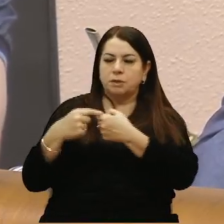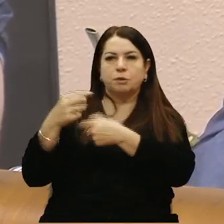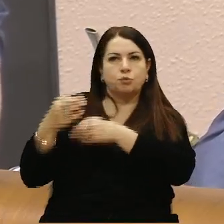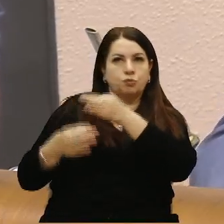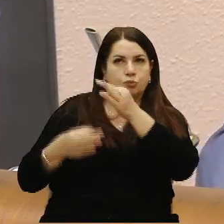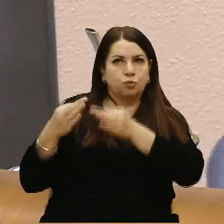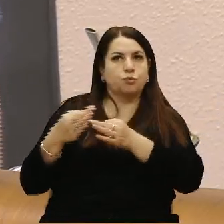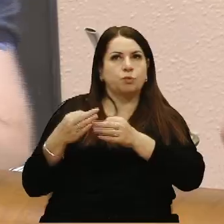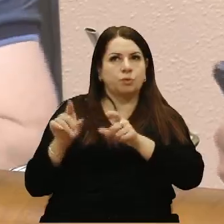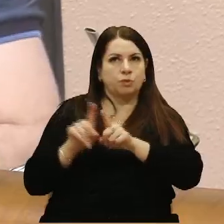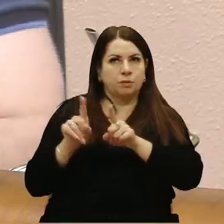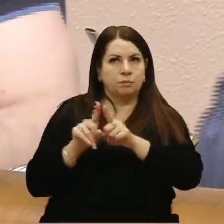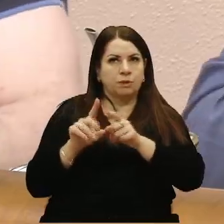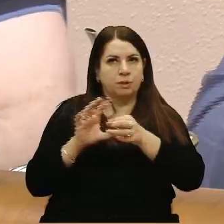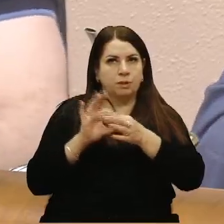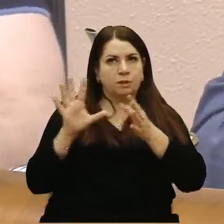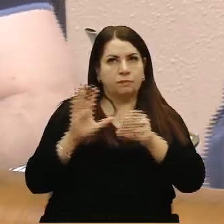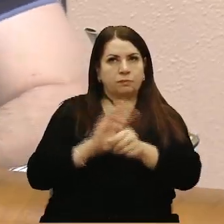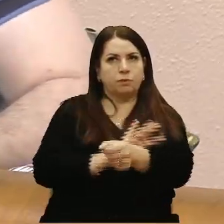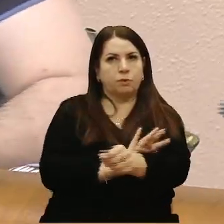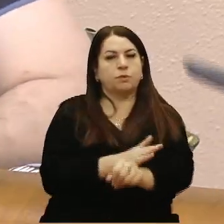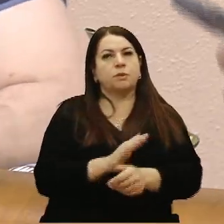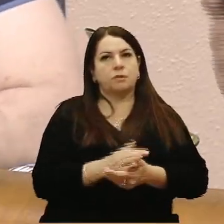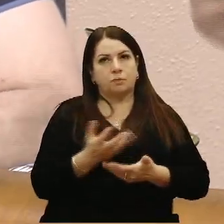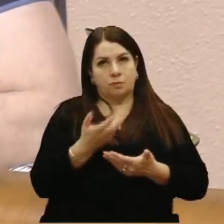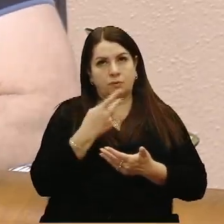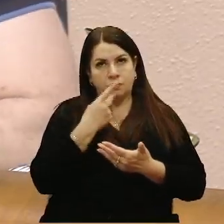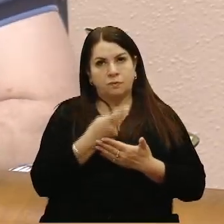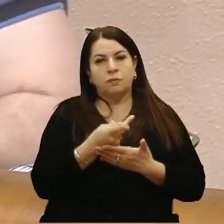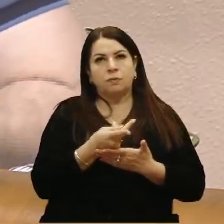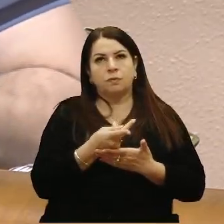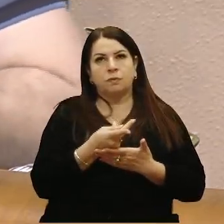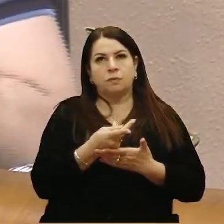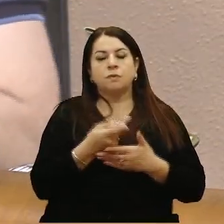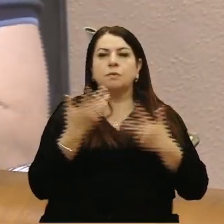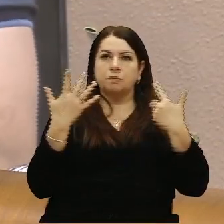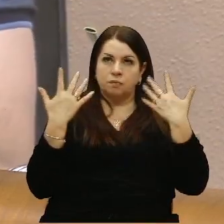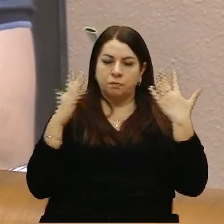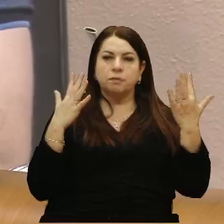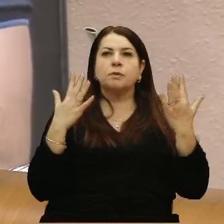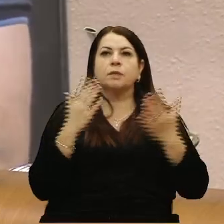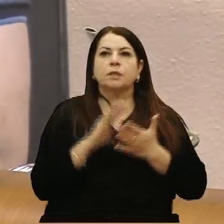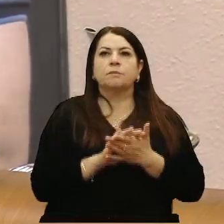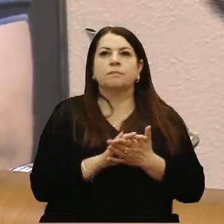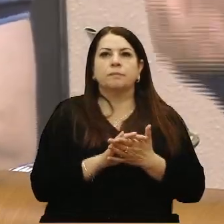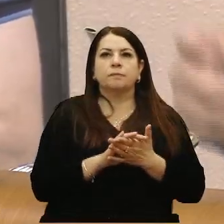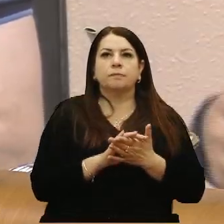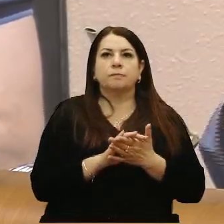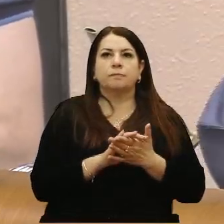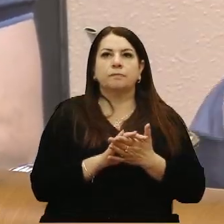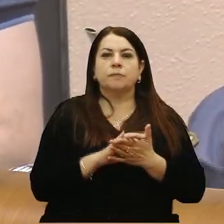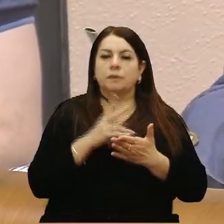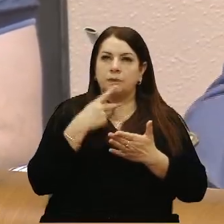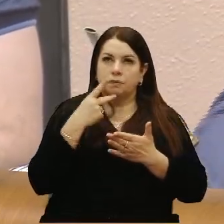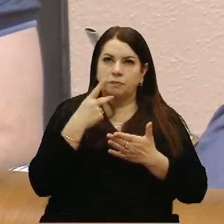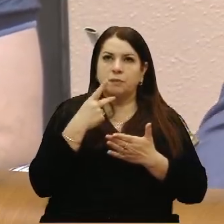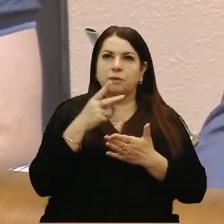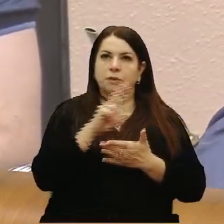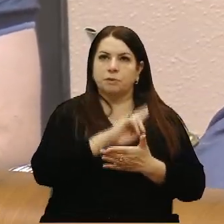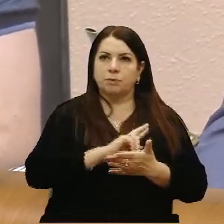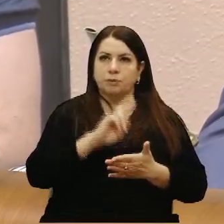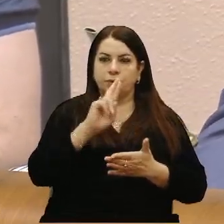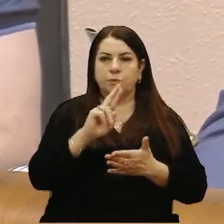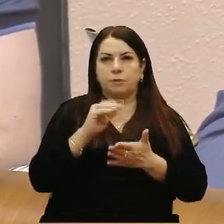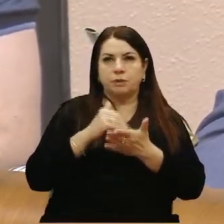justa, inclusiva e livre de preconceito. Eu quero aqui parabenizar essa manifestação em nome do